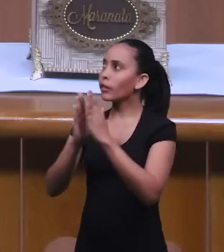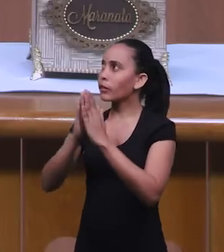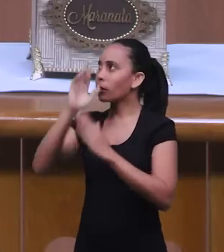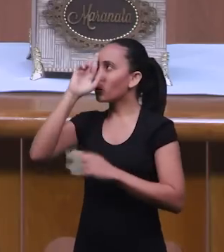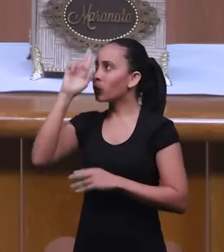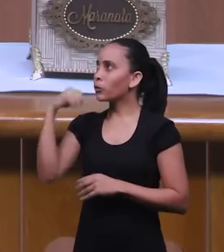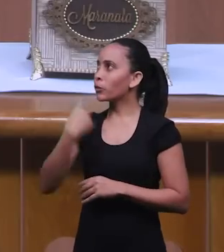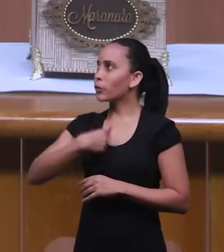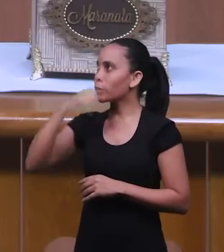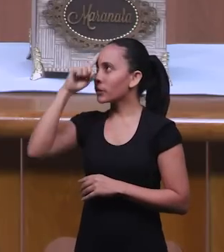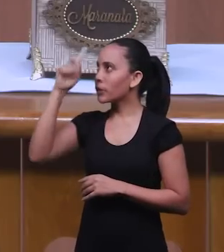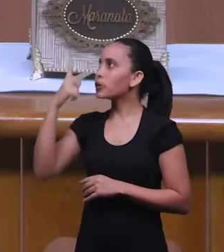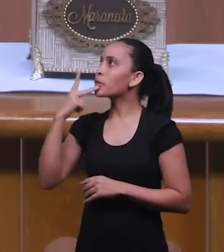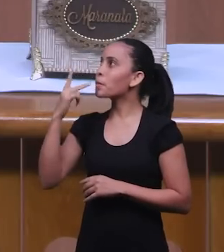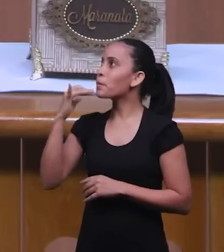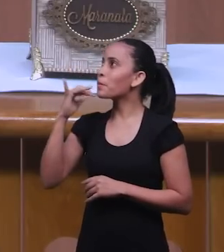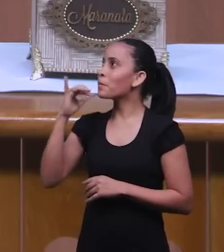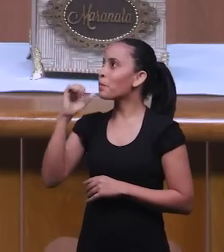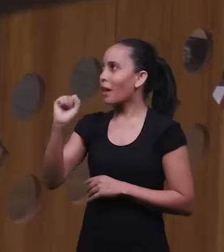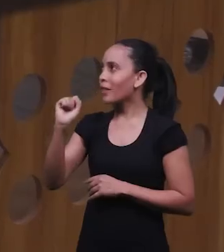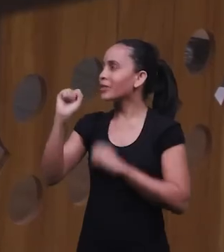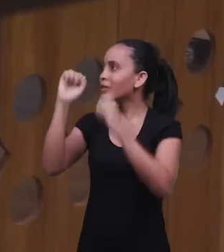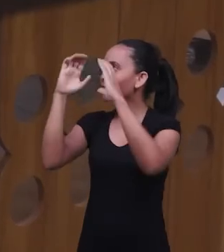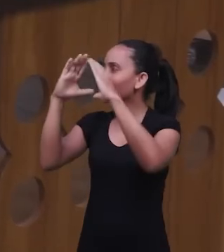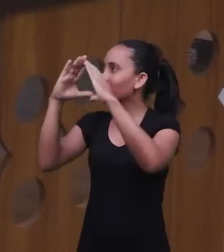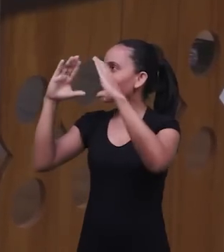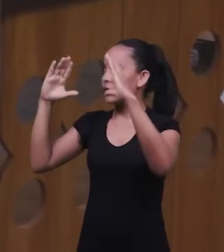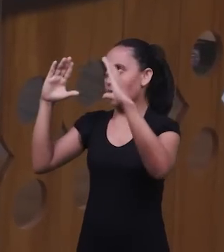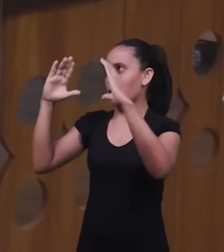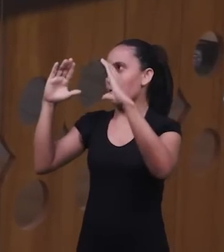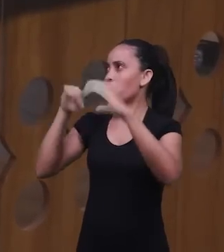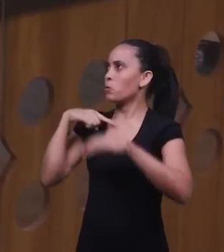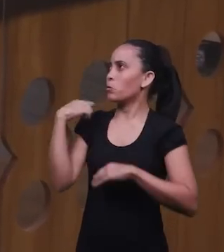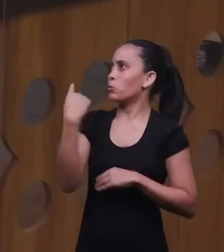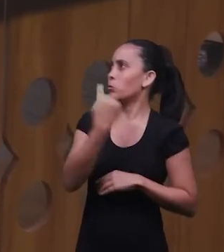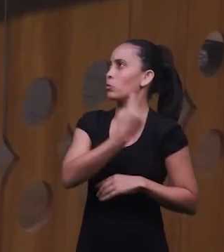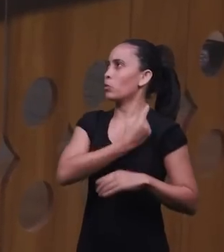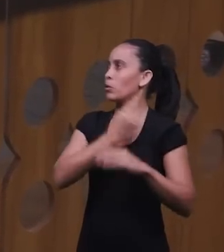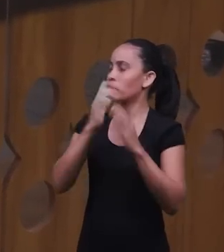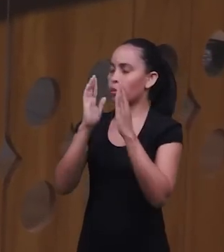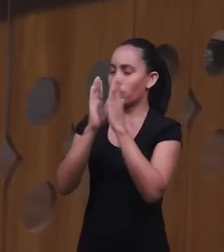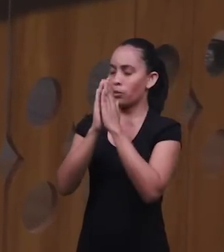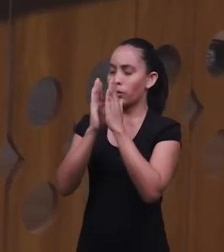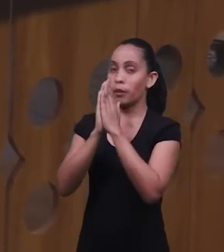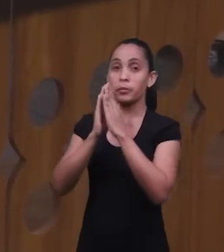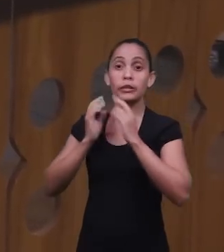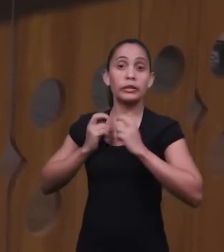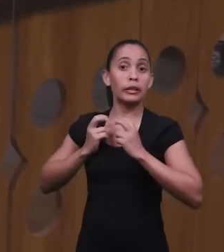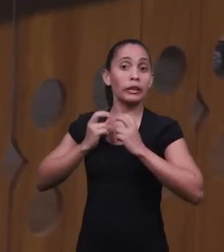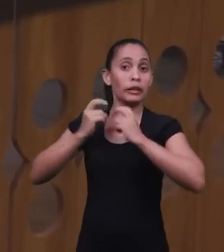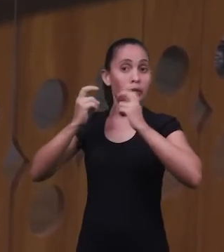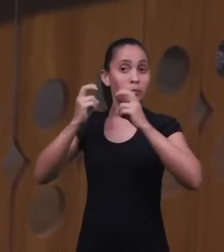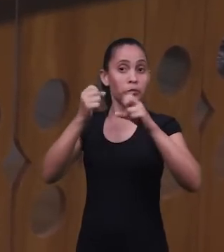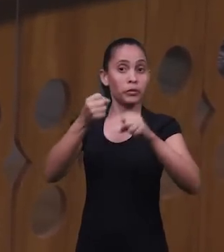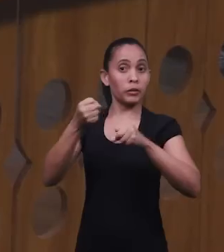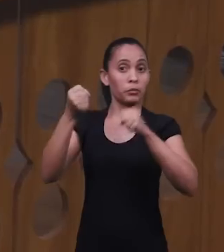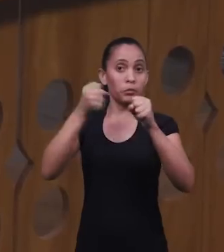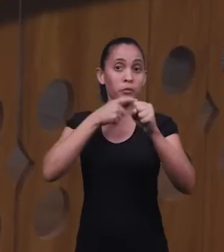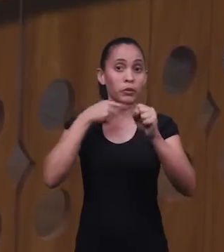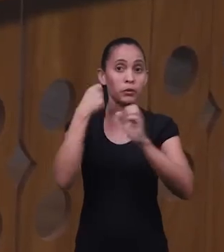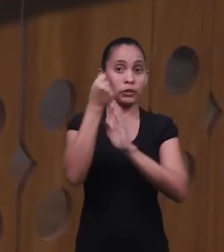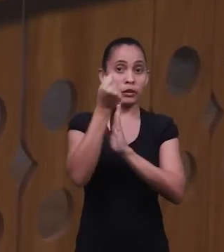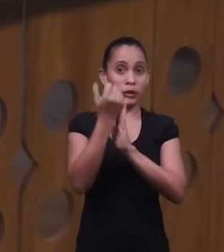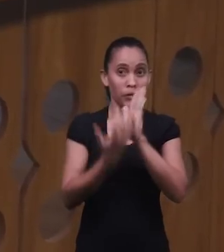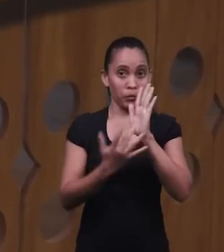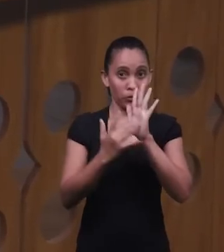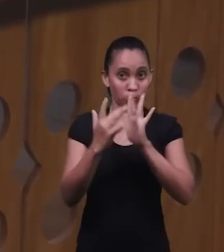Senhor nosso Deus e nosso Pai que estás nos céus, nós oramos a Ti, clamando pelo poder do sangue